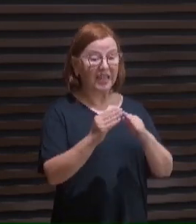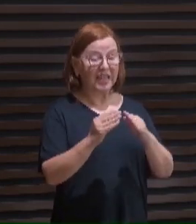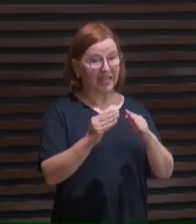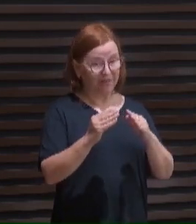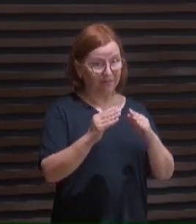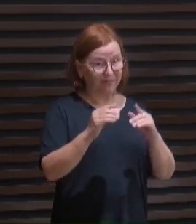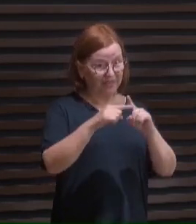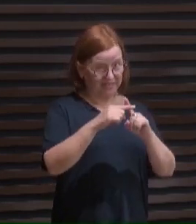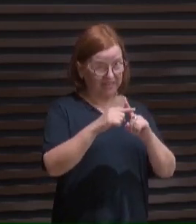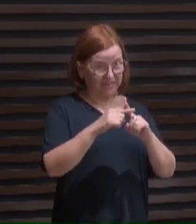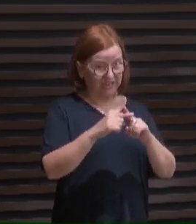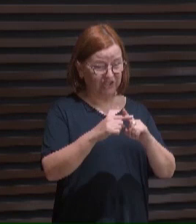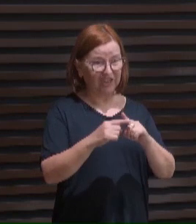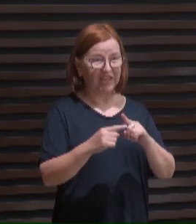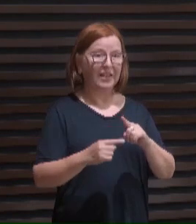serão egoístas,